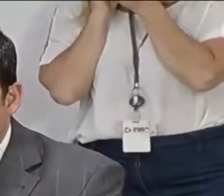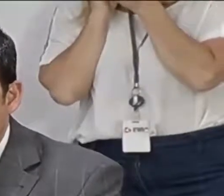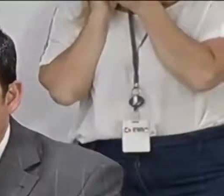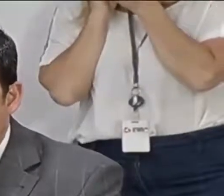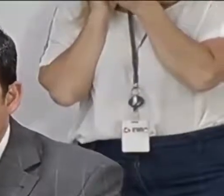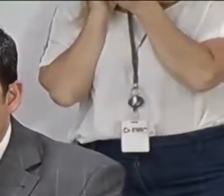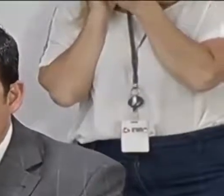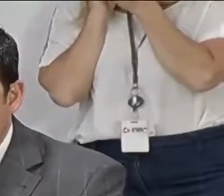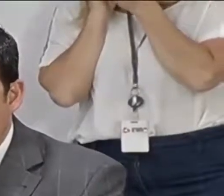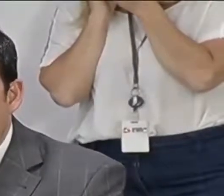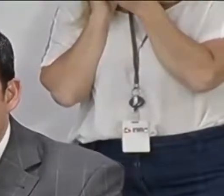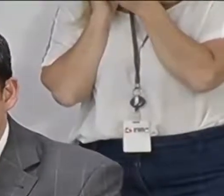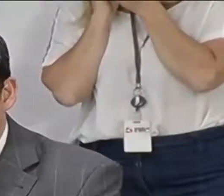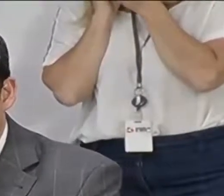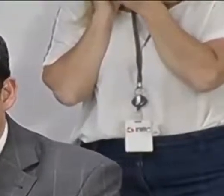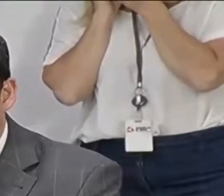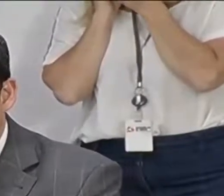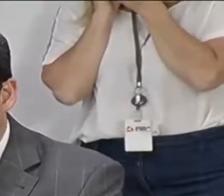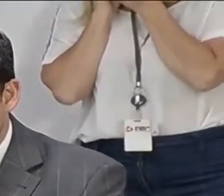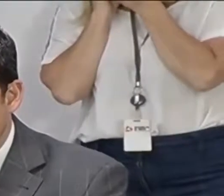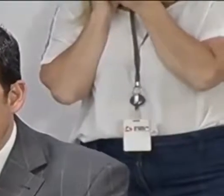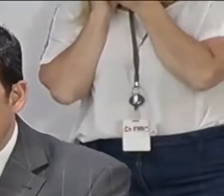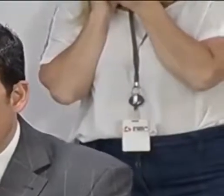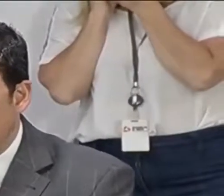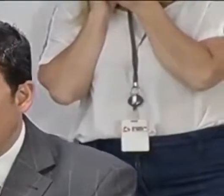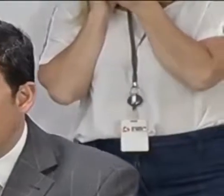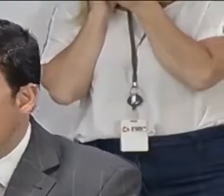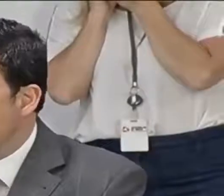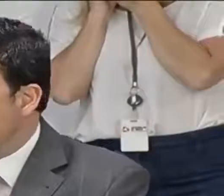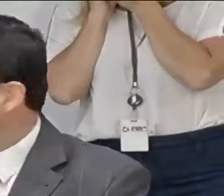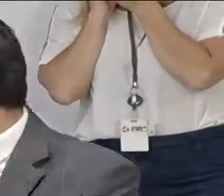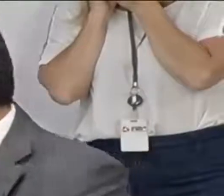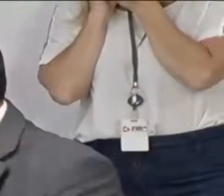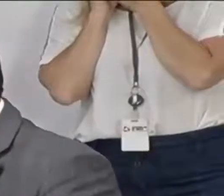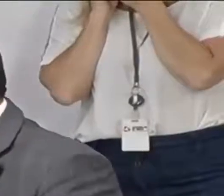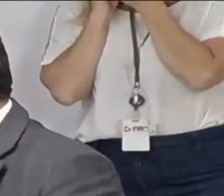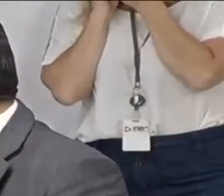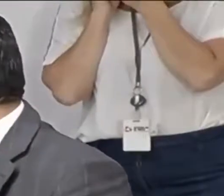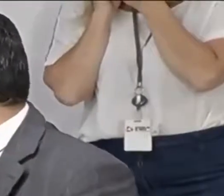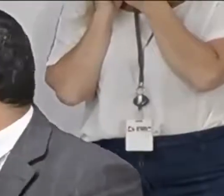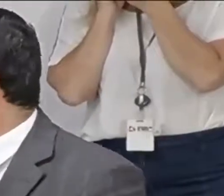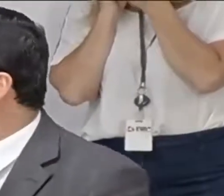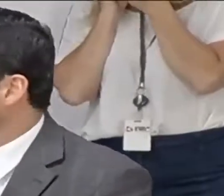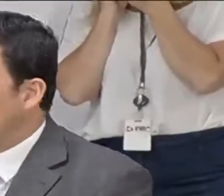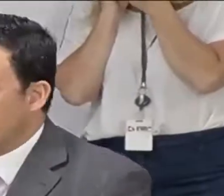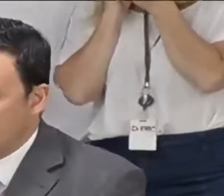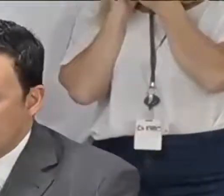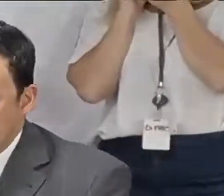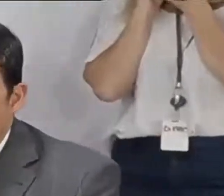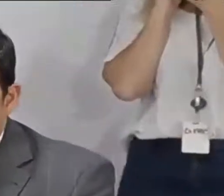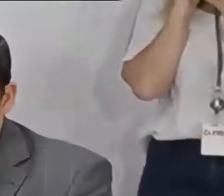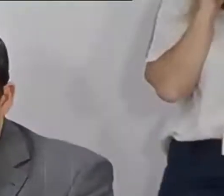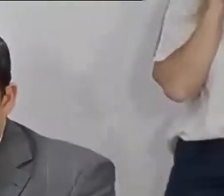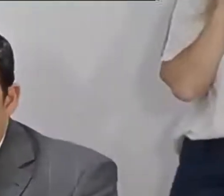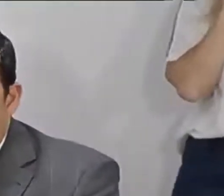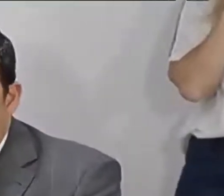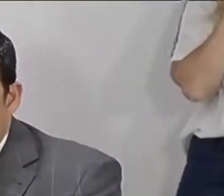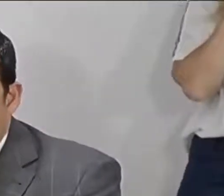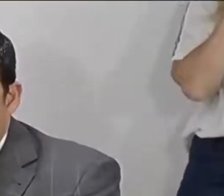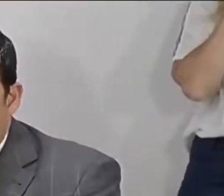forma virtual. Então, eu vou registrar aqui e agradecer a presença. Já confirmadas essas aqui, né?